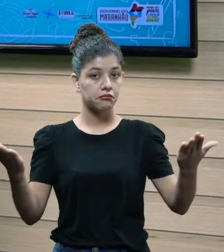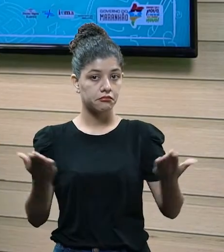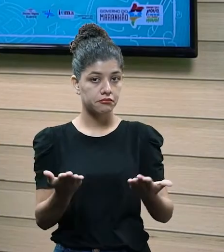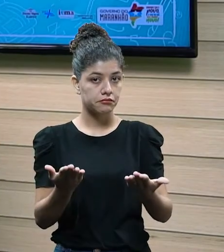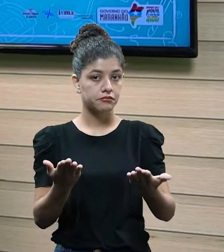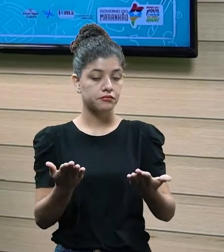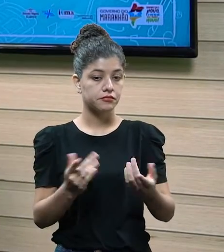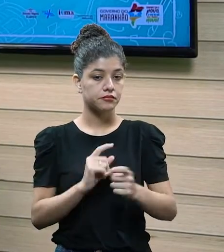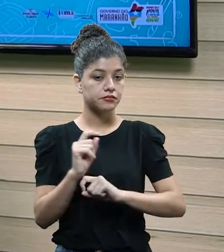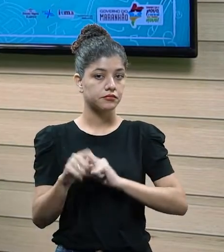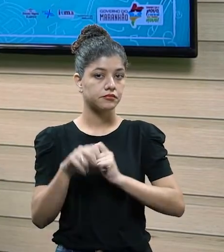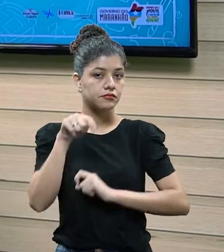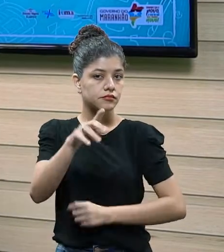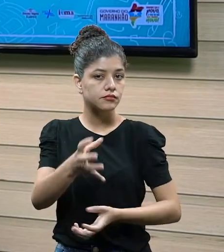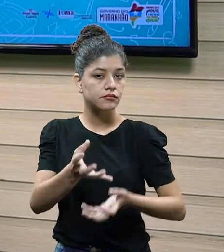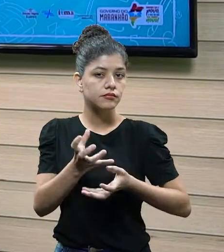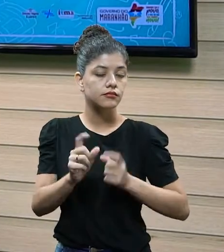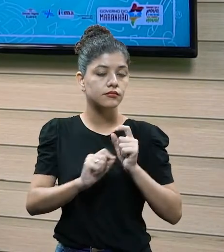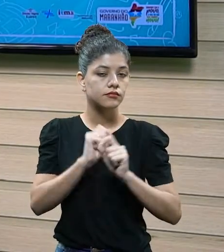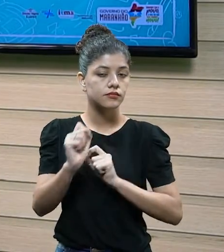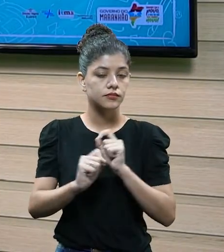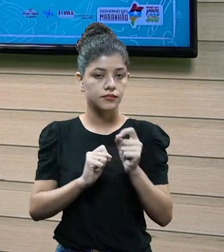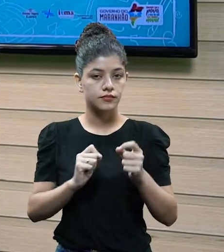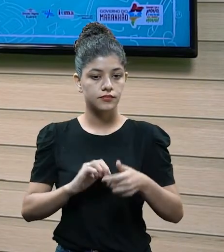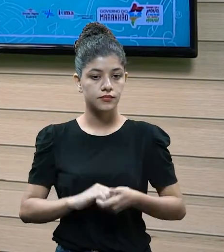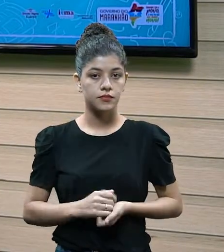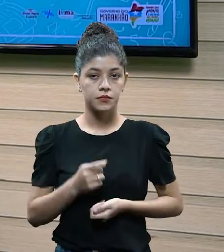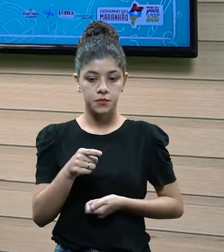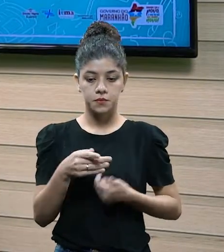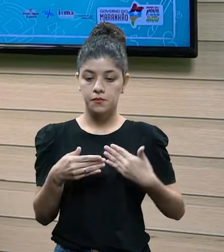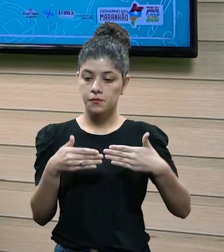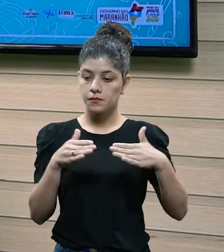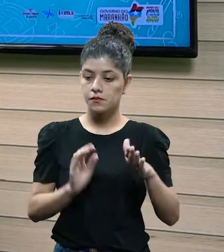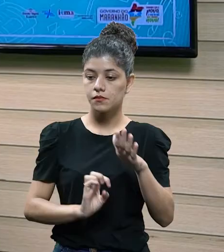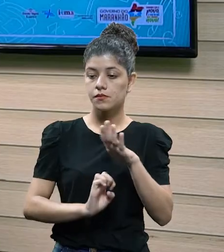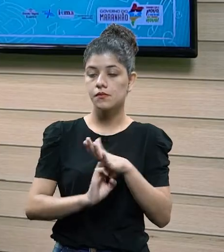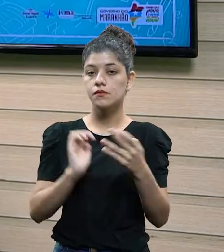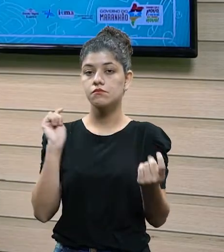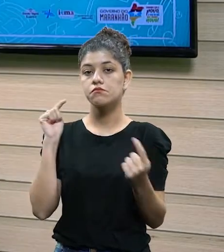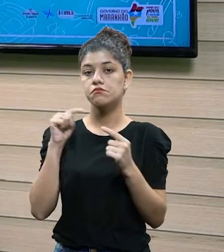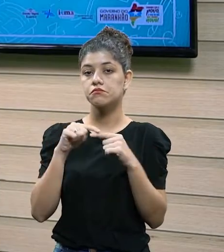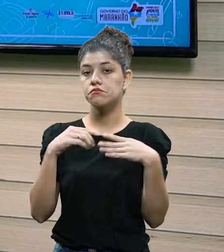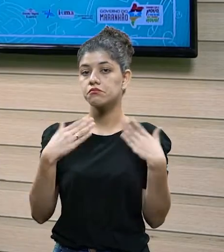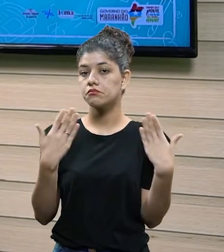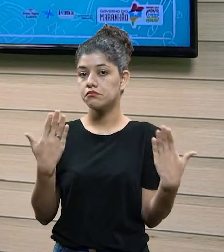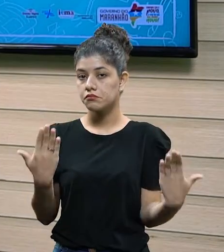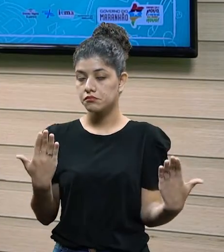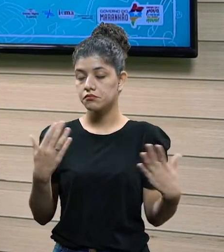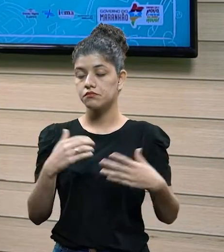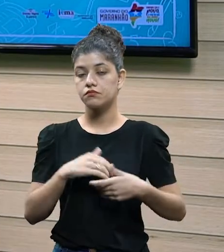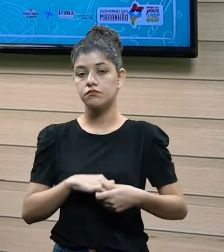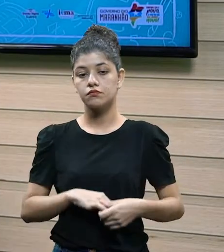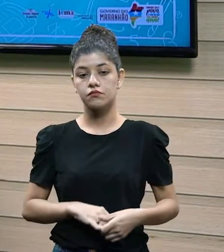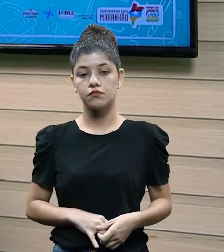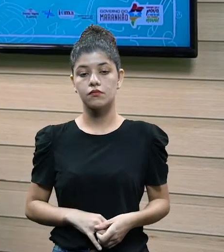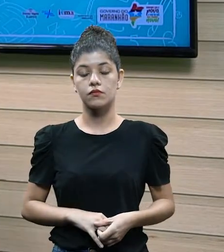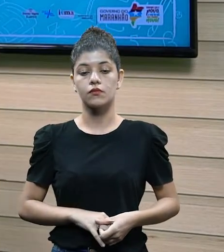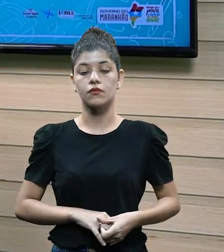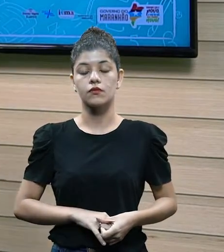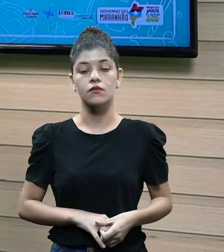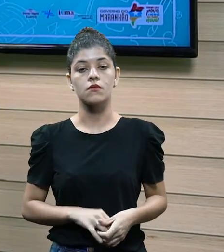no estado presente. O que você quer com essa empresa? Você vai abrir essa empresa com qual finalidade? Isso é a missão.